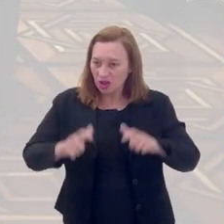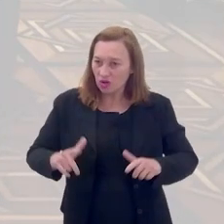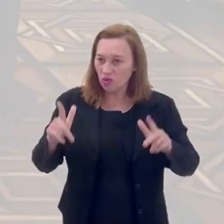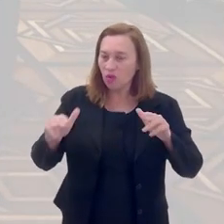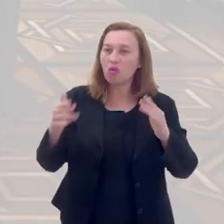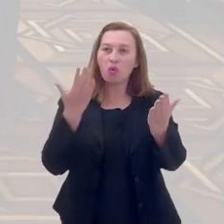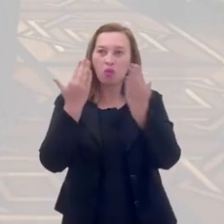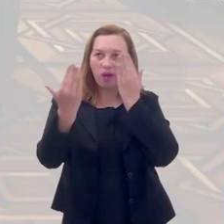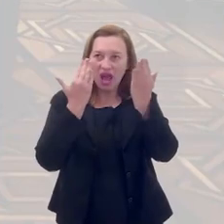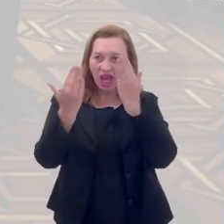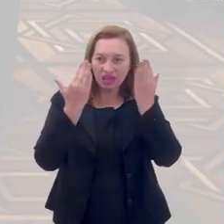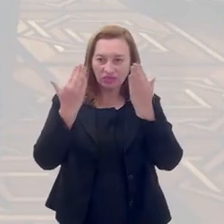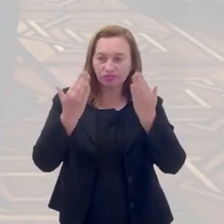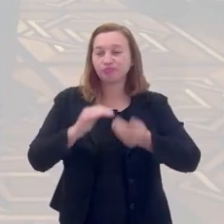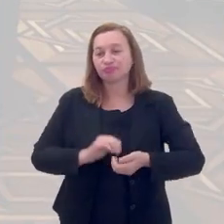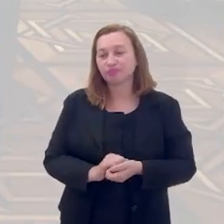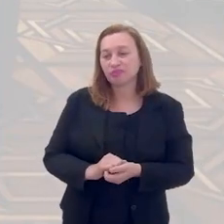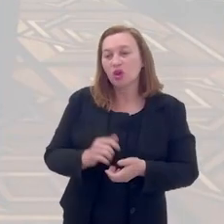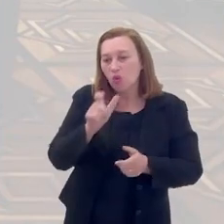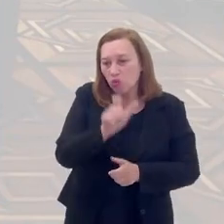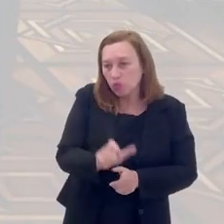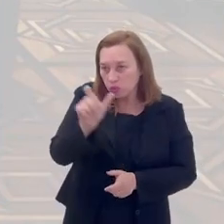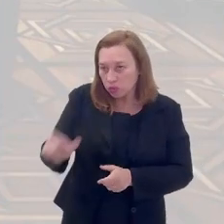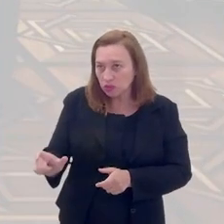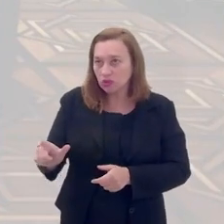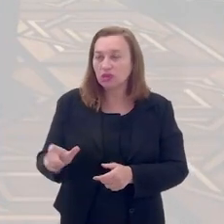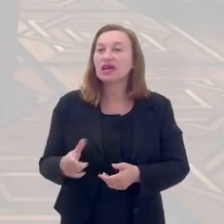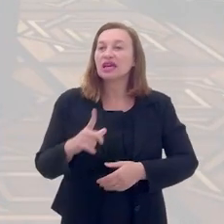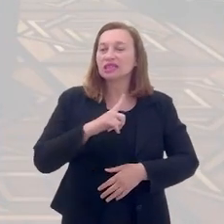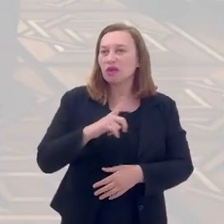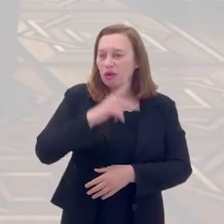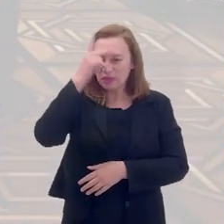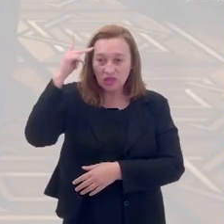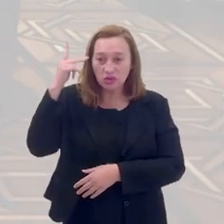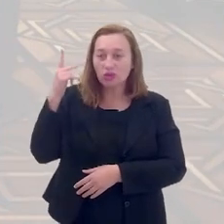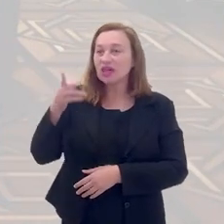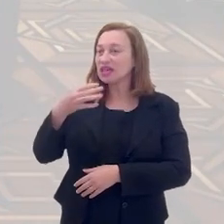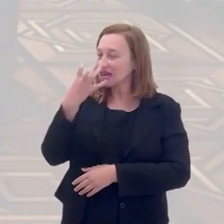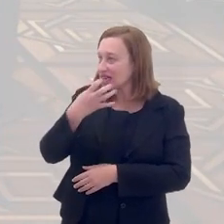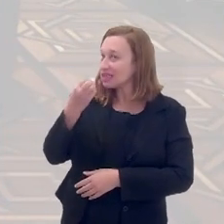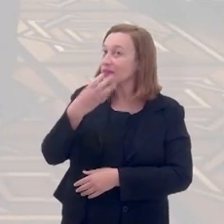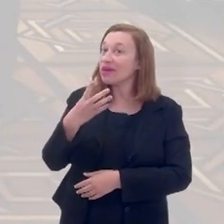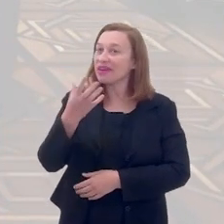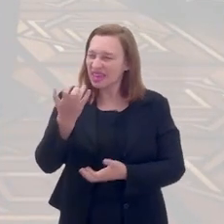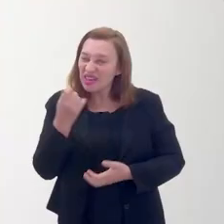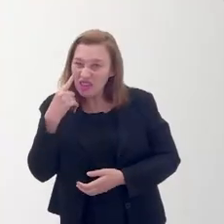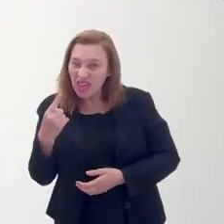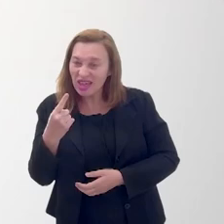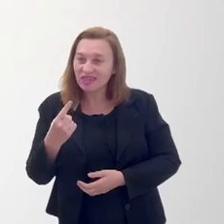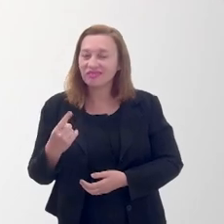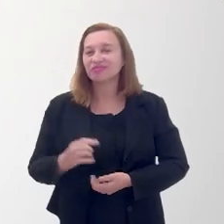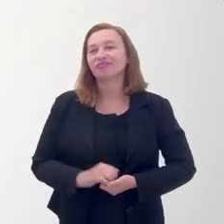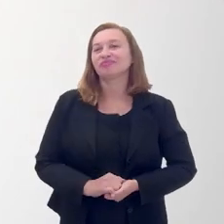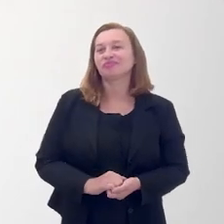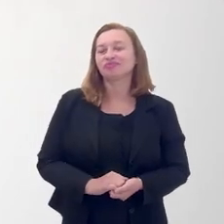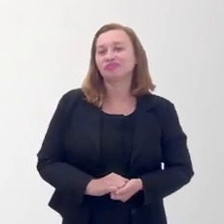tem um camarada que canta muito quer saber quem é a gente fala